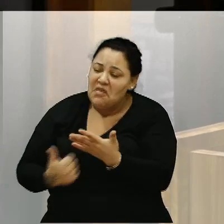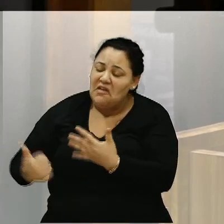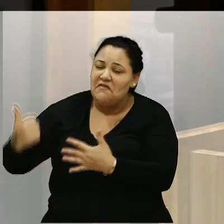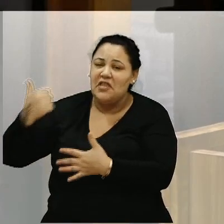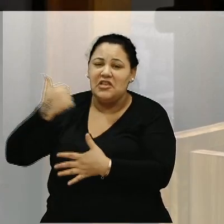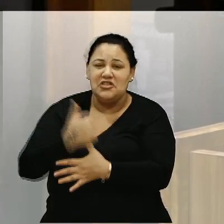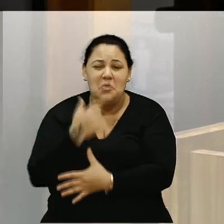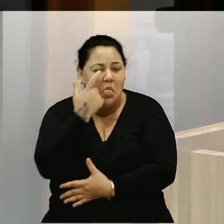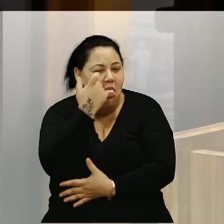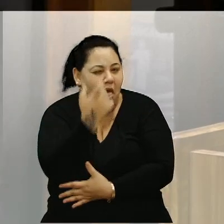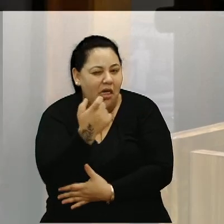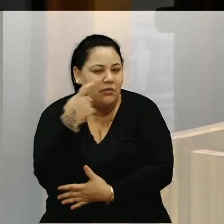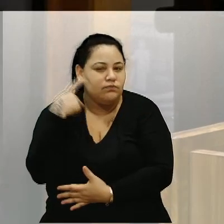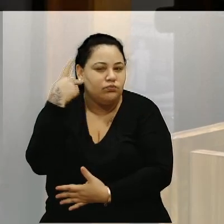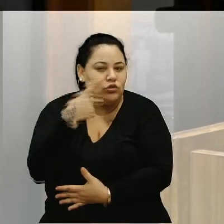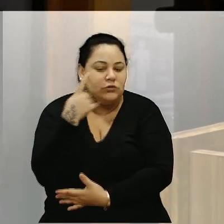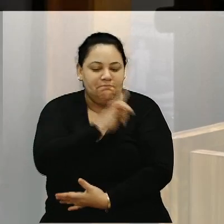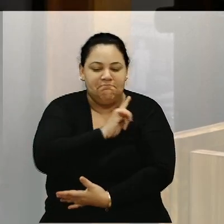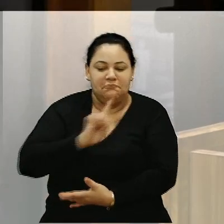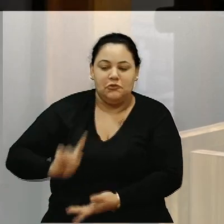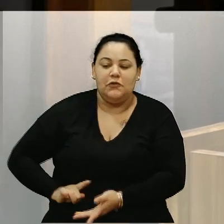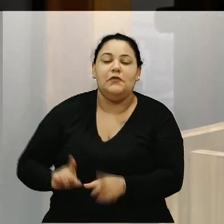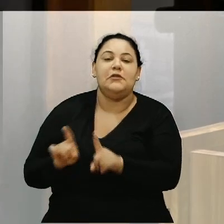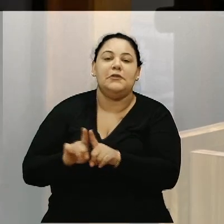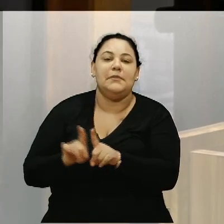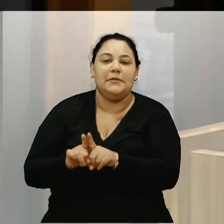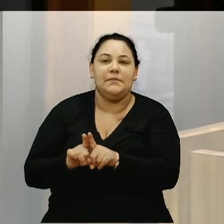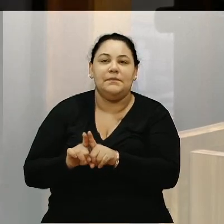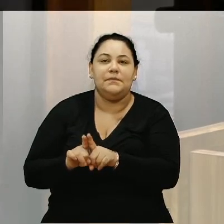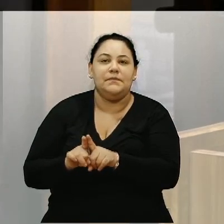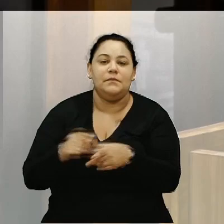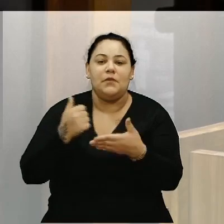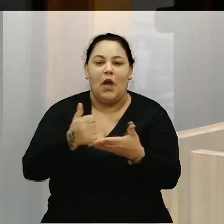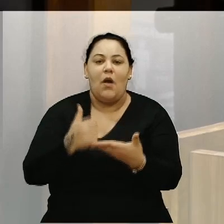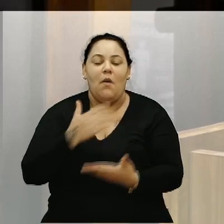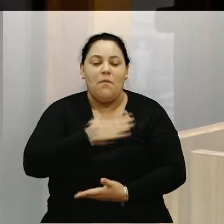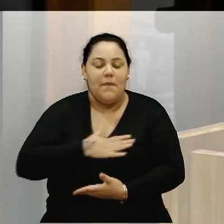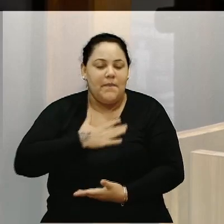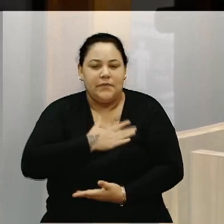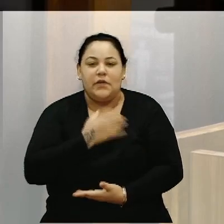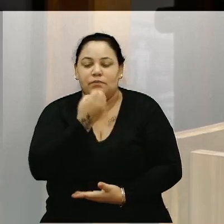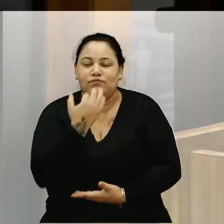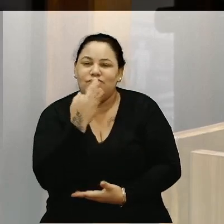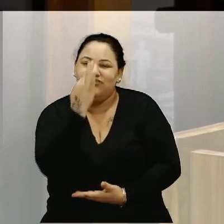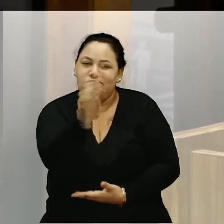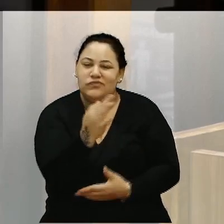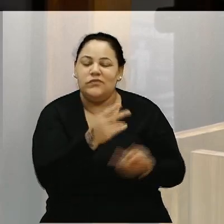privilegiando interesses políticos e partidários em detrimento do bem-estar e do futuro da nossa população.